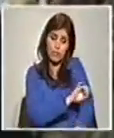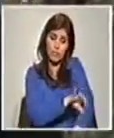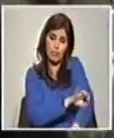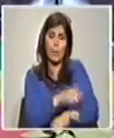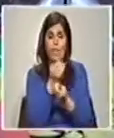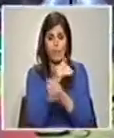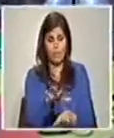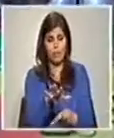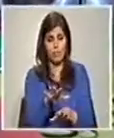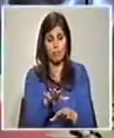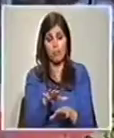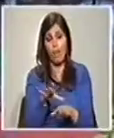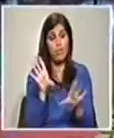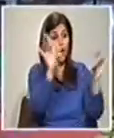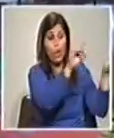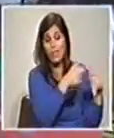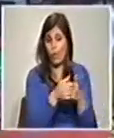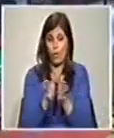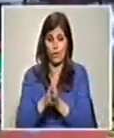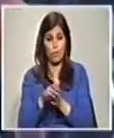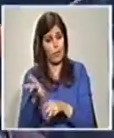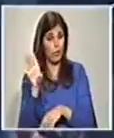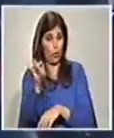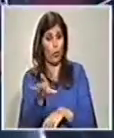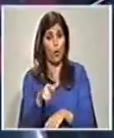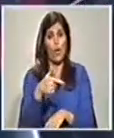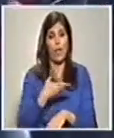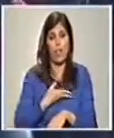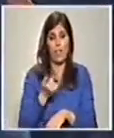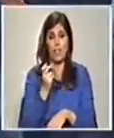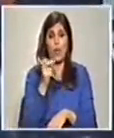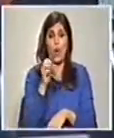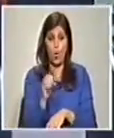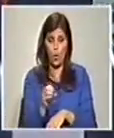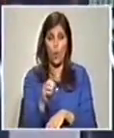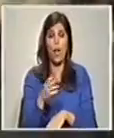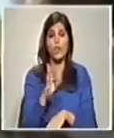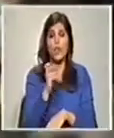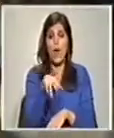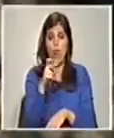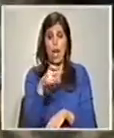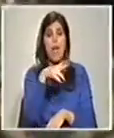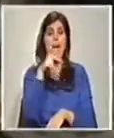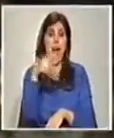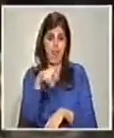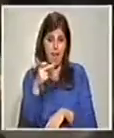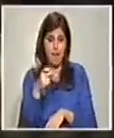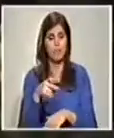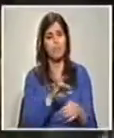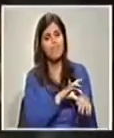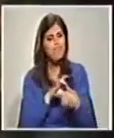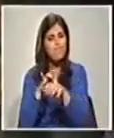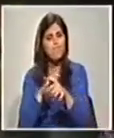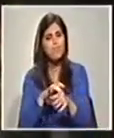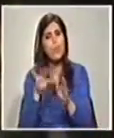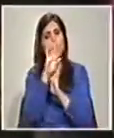cabo, tocava a todos. Neste caso, tocou ao Diogo Beja, à Joana Marques e à Ana Galvão, que conduziram uma